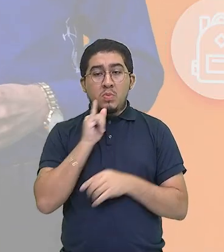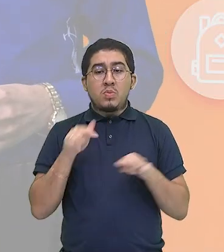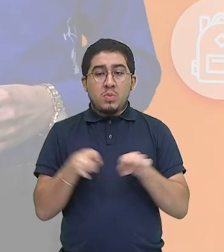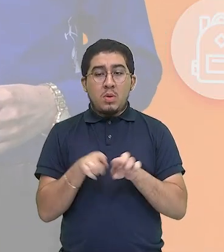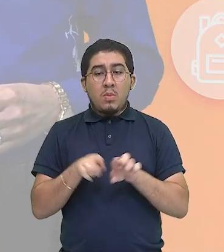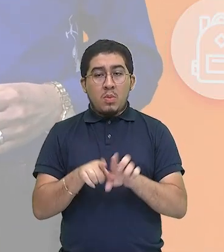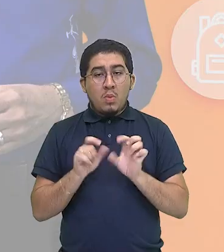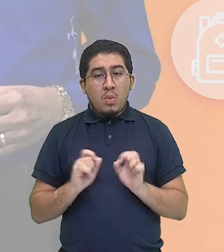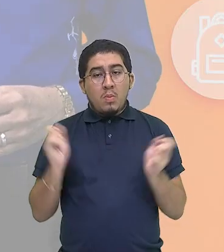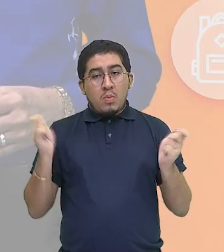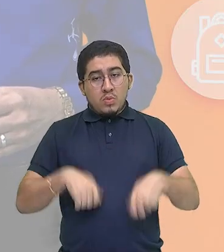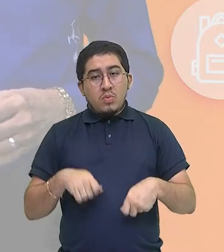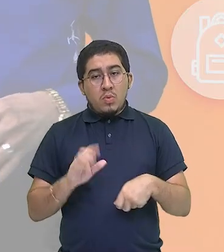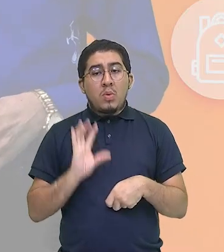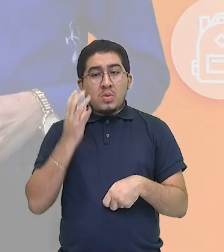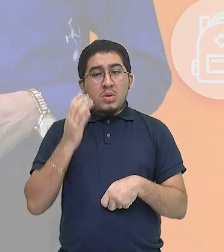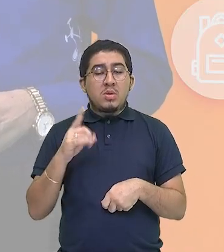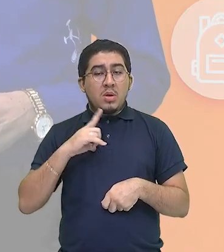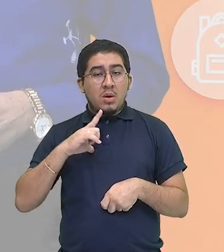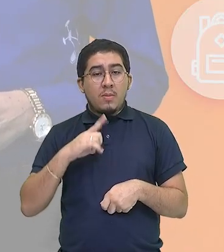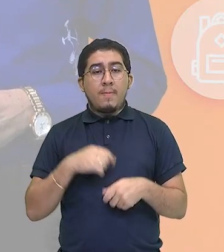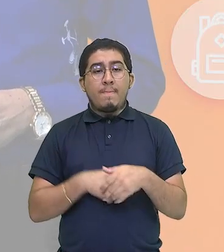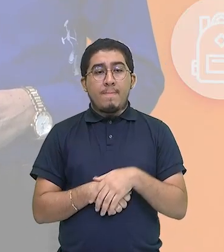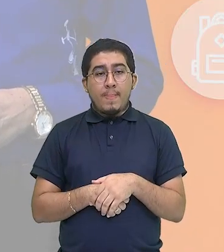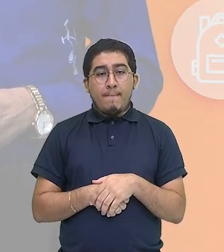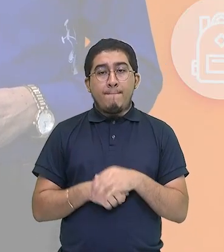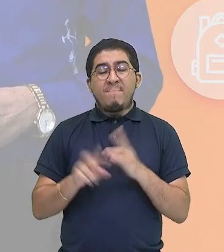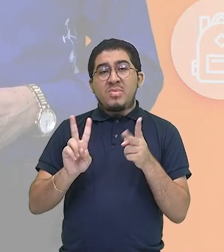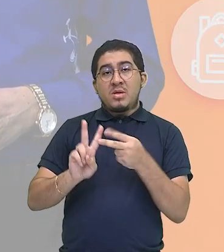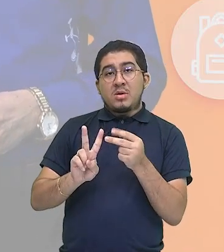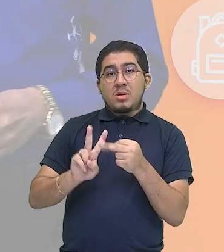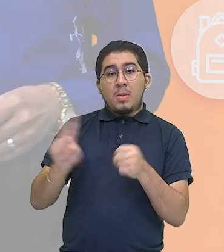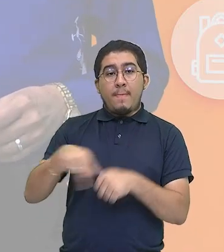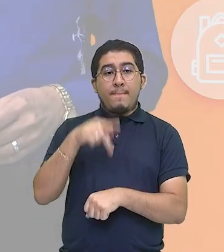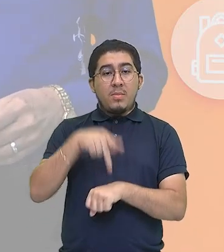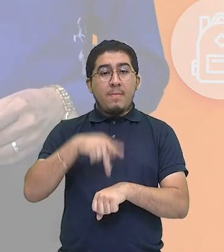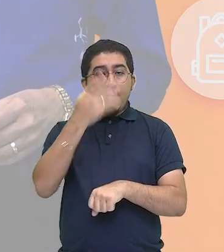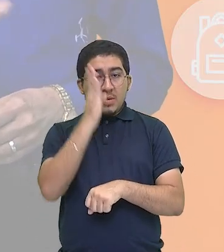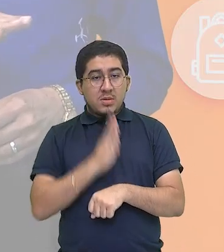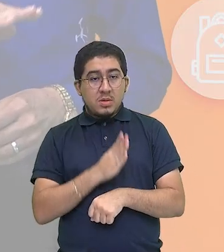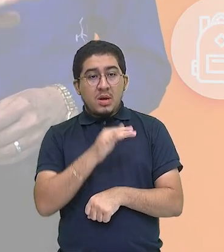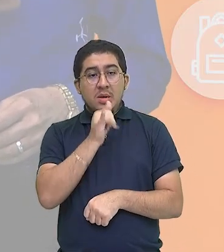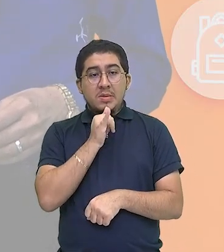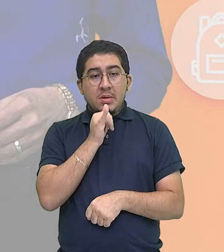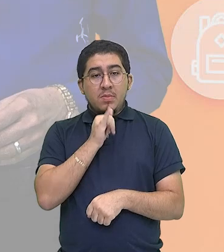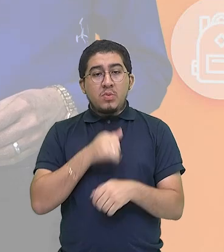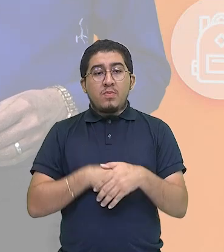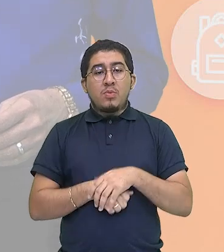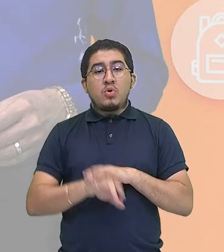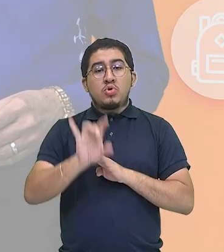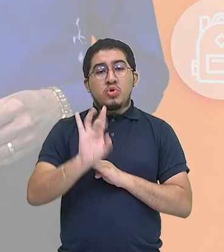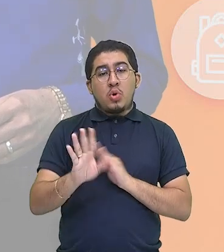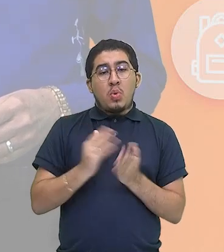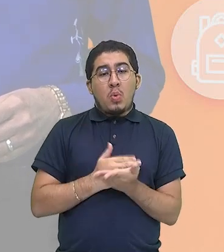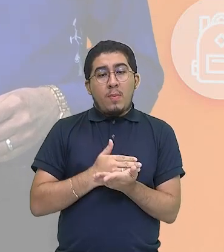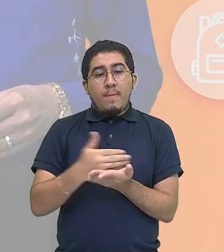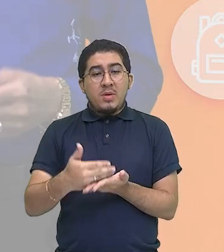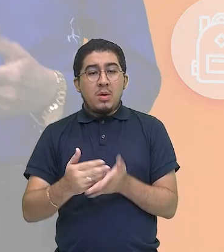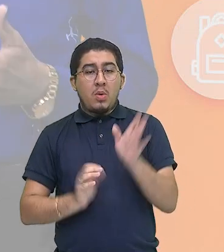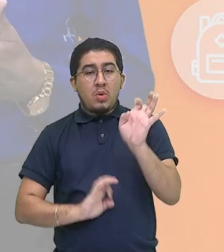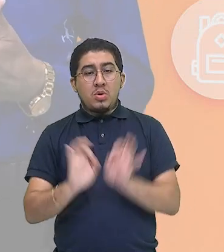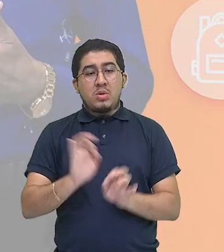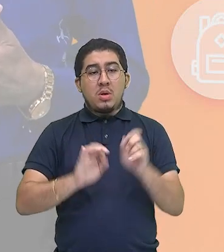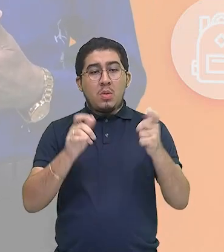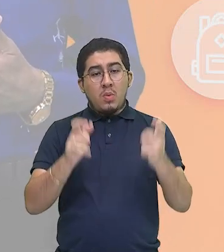exemplo que isso ainda existe são os indígenas brasileiros. por exemplo, eles só começaram a se